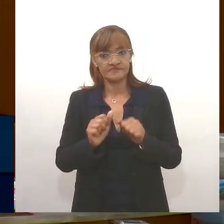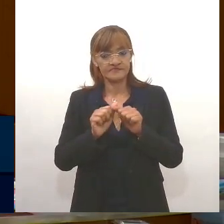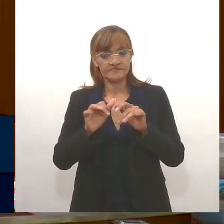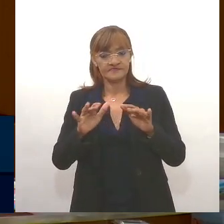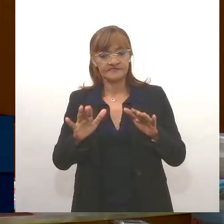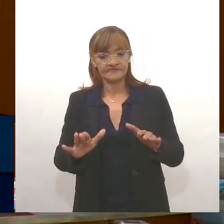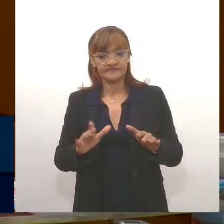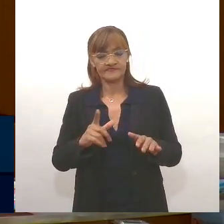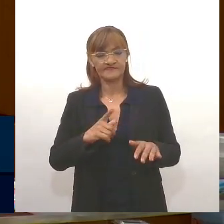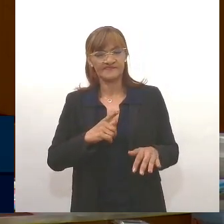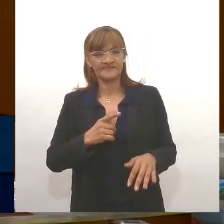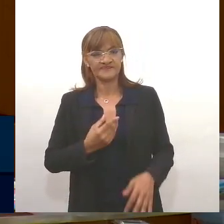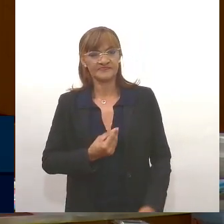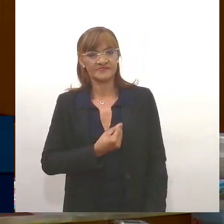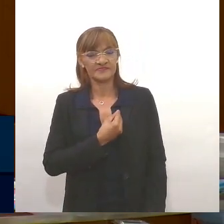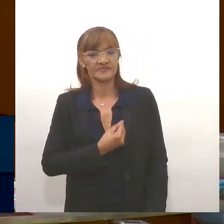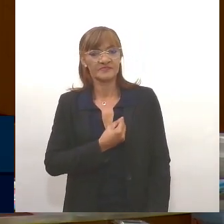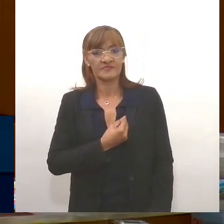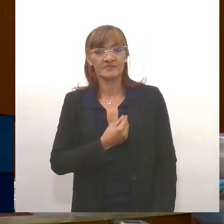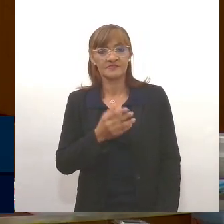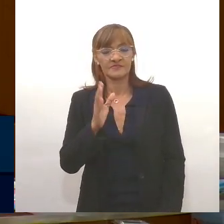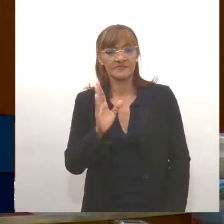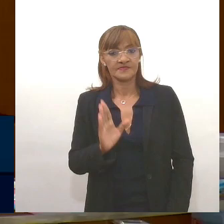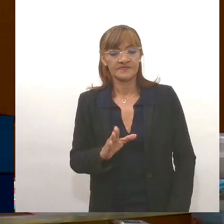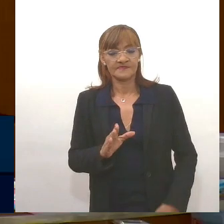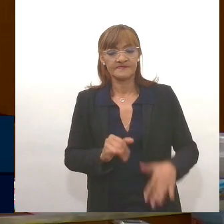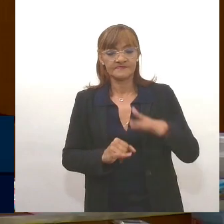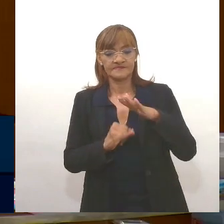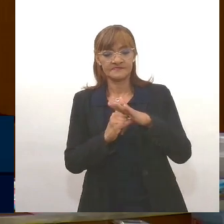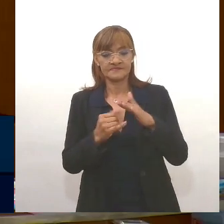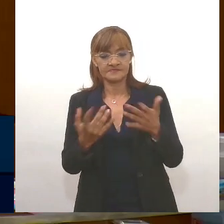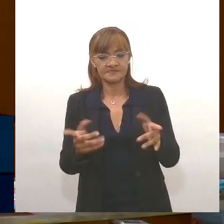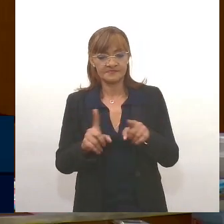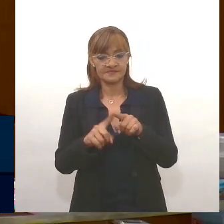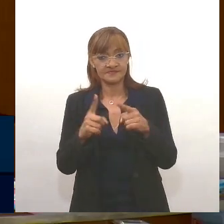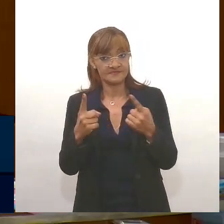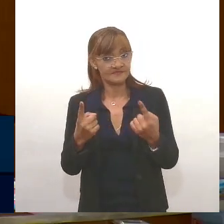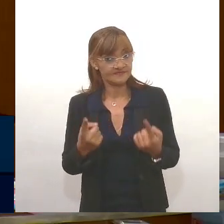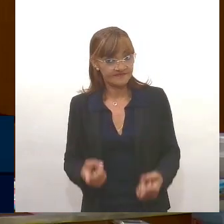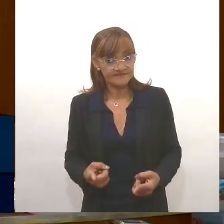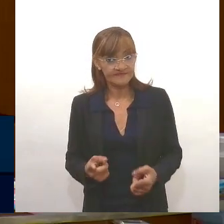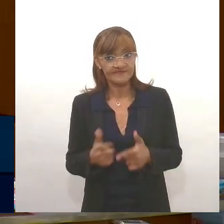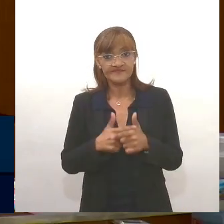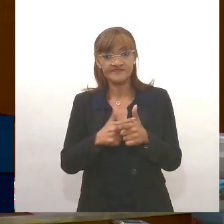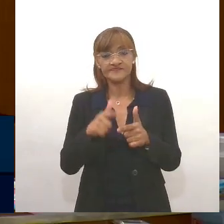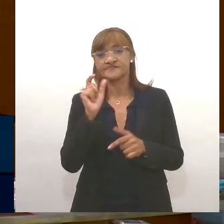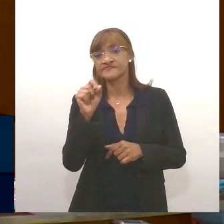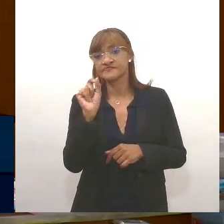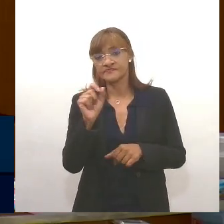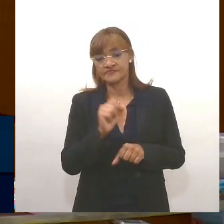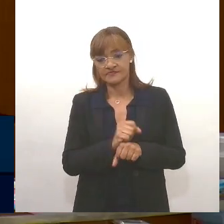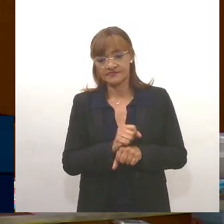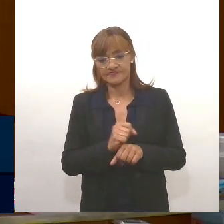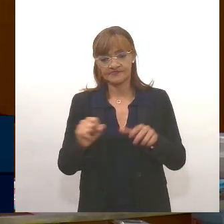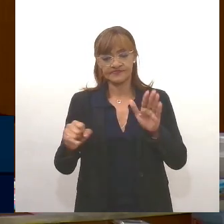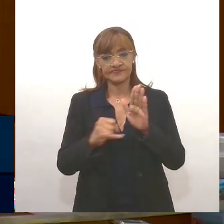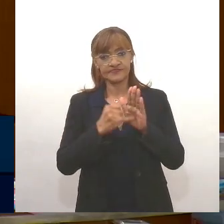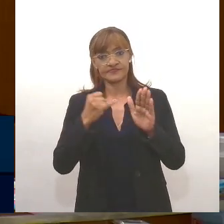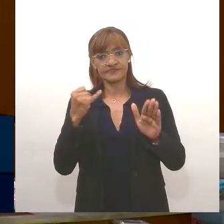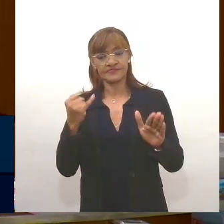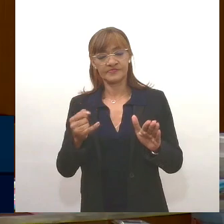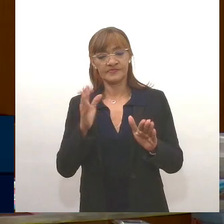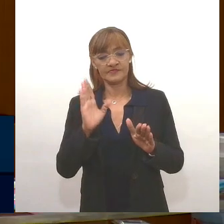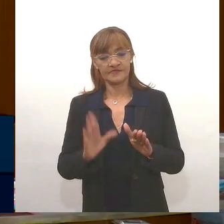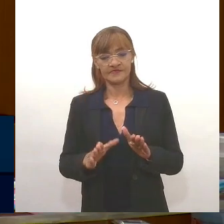novas entidades do Conselho só que o babado é o seguinte a contratação é que para